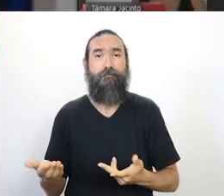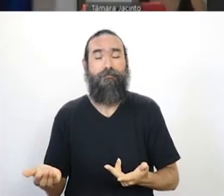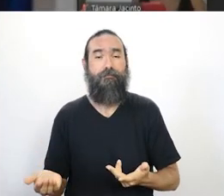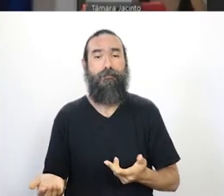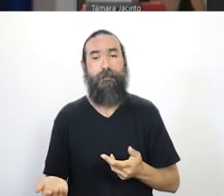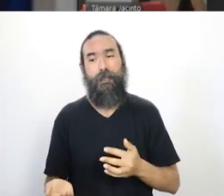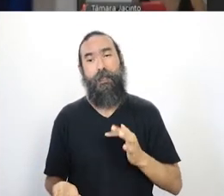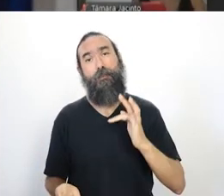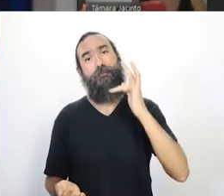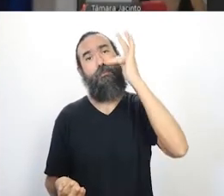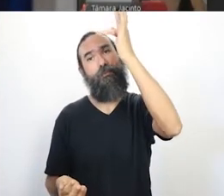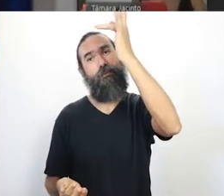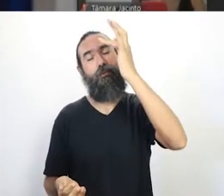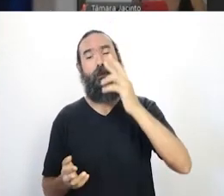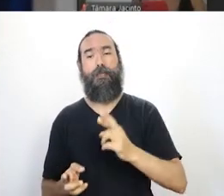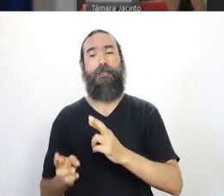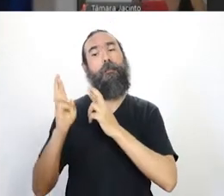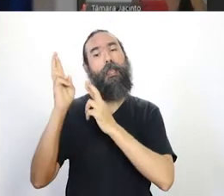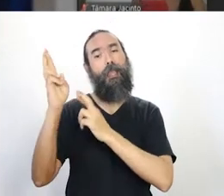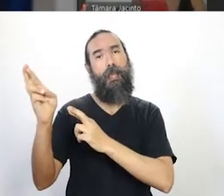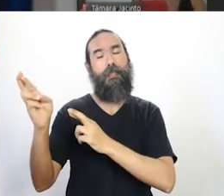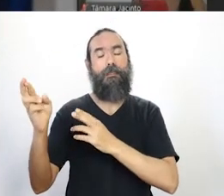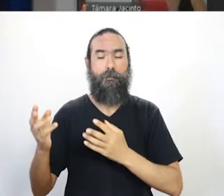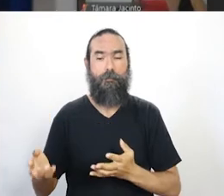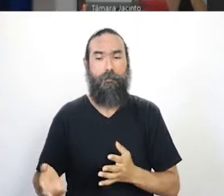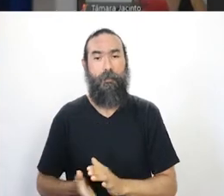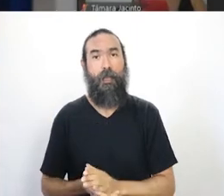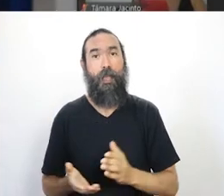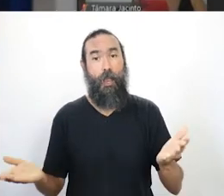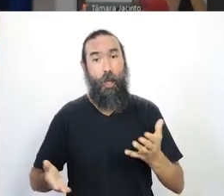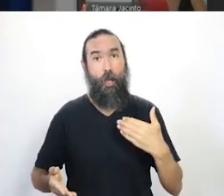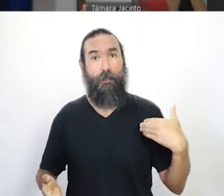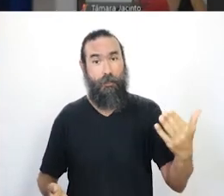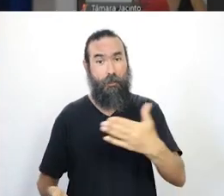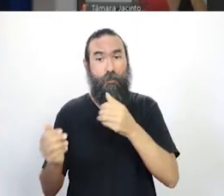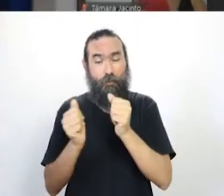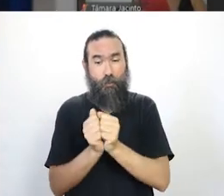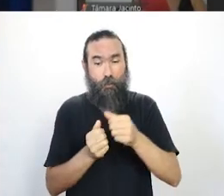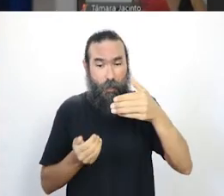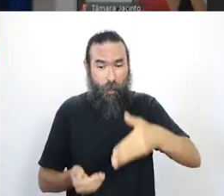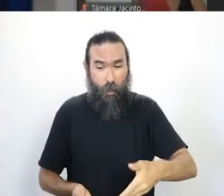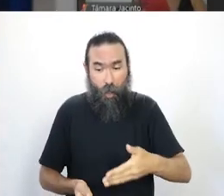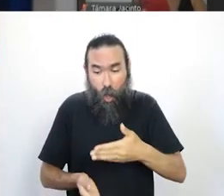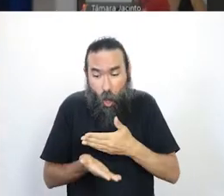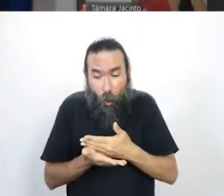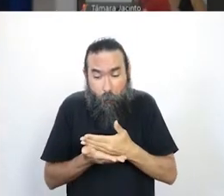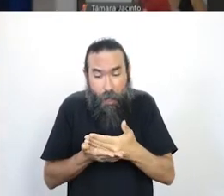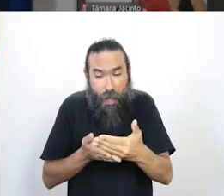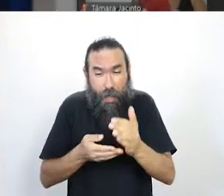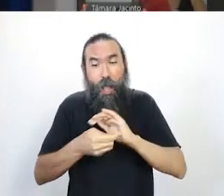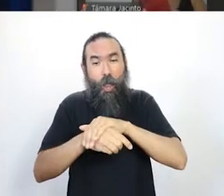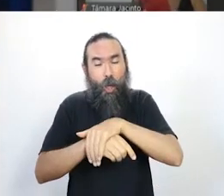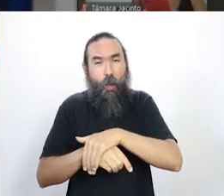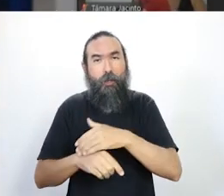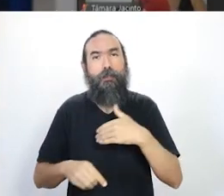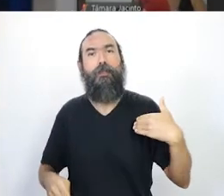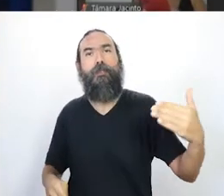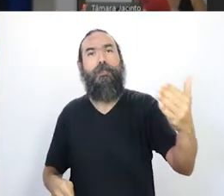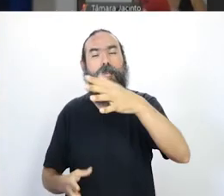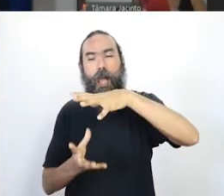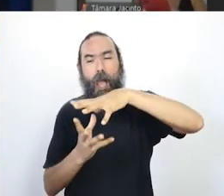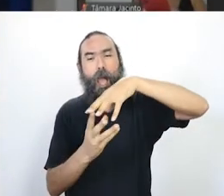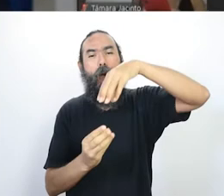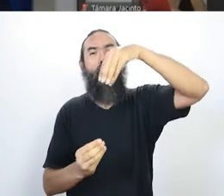esperança. Eu acho que todo mundo que está aqui acompanhando essa tarde, já começo de noite, está com a alma